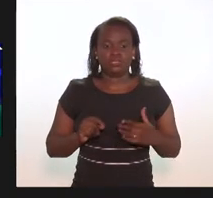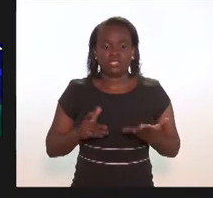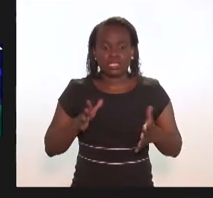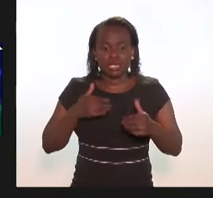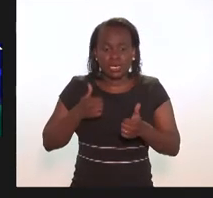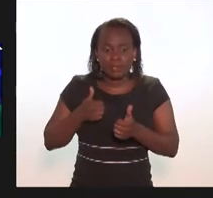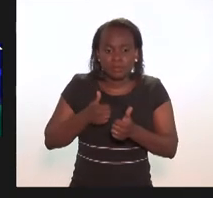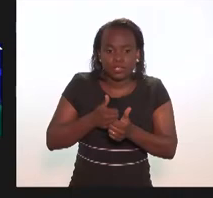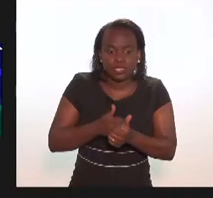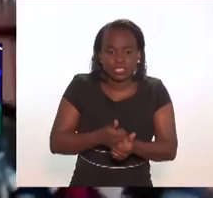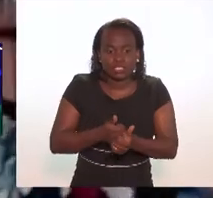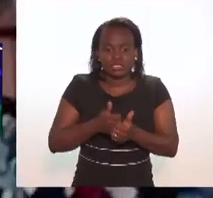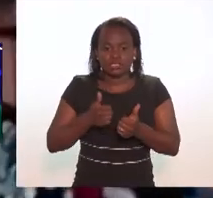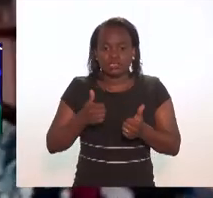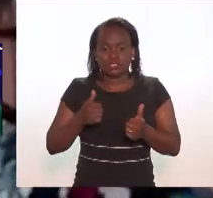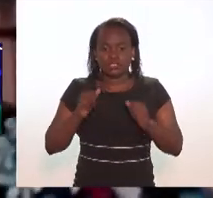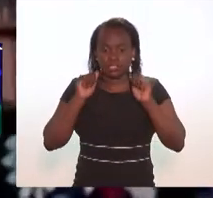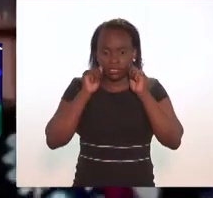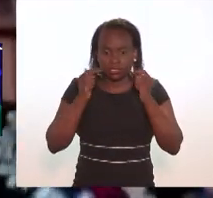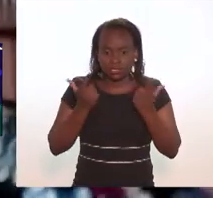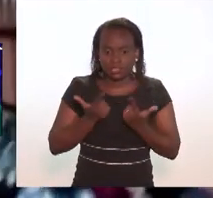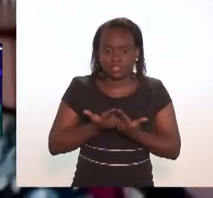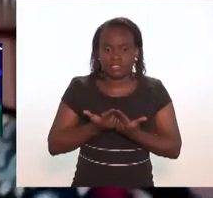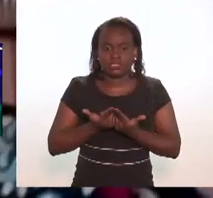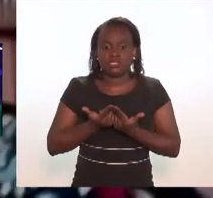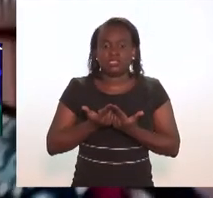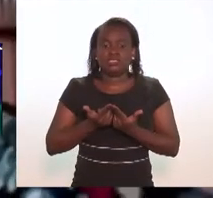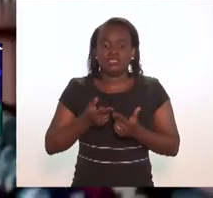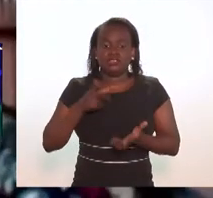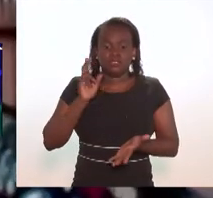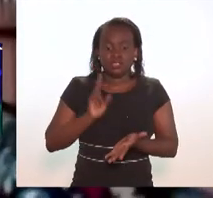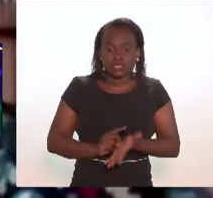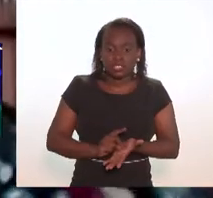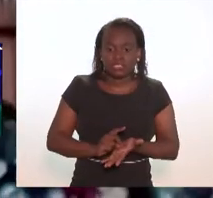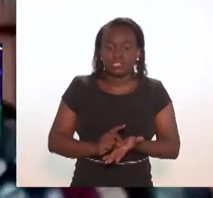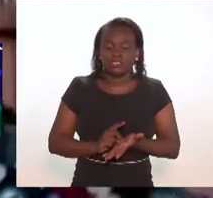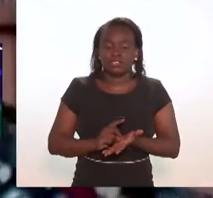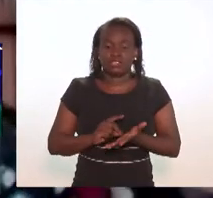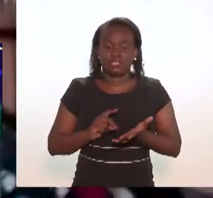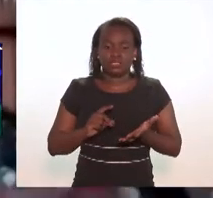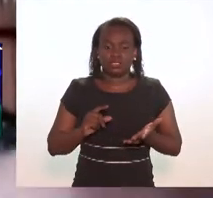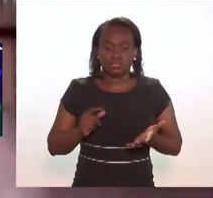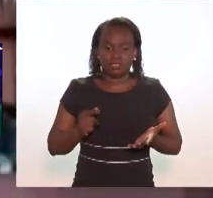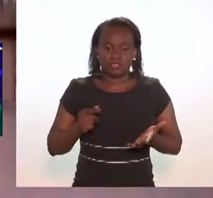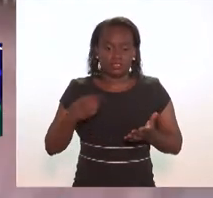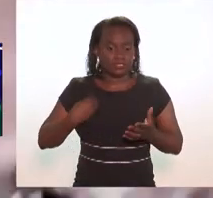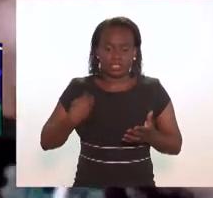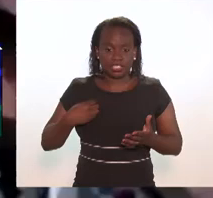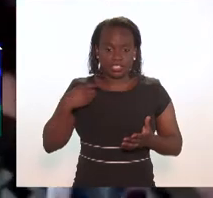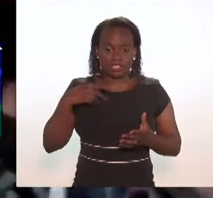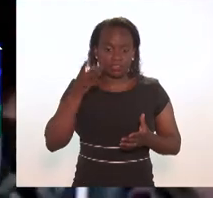aproxima o fazer legislativo da realidade concreta, da vida real,